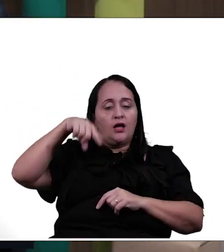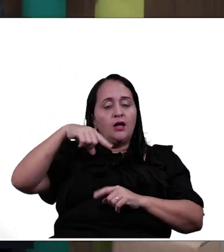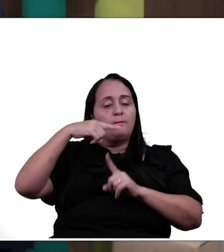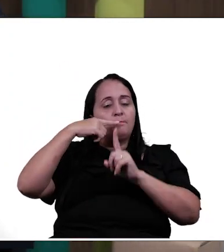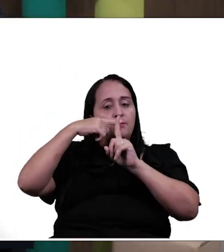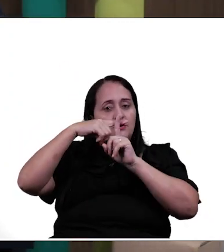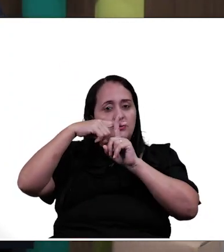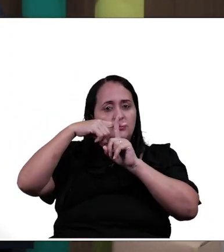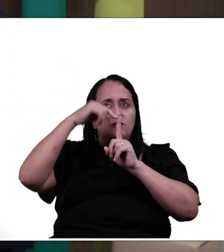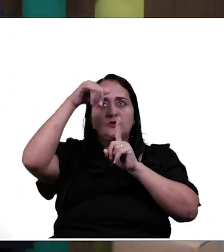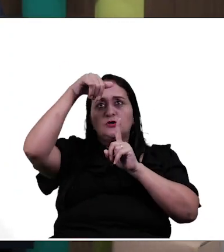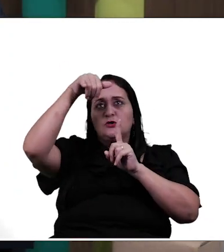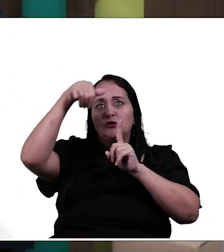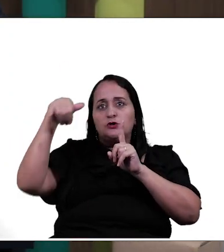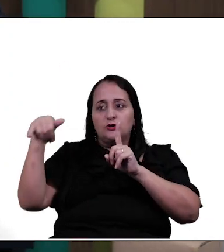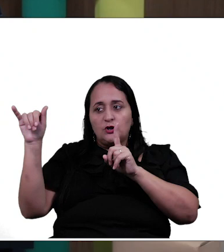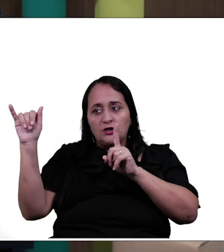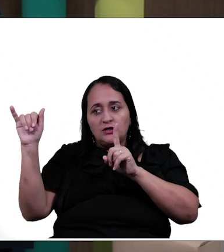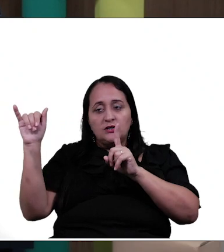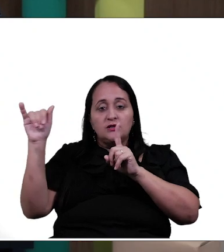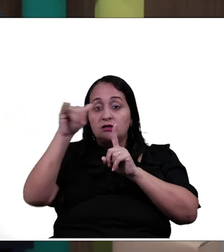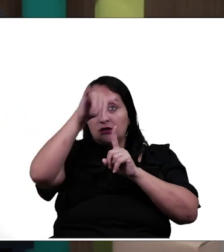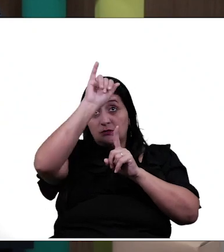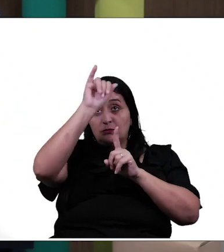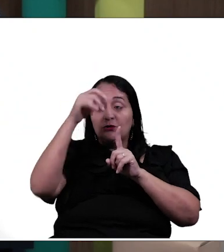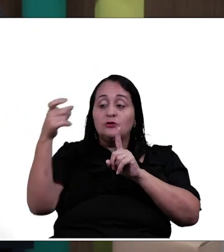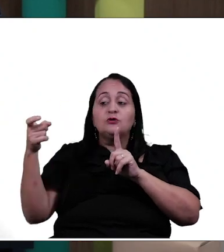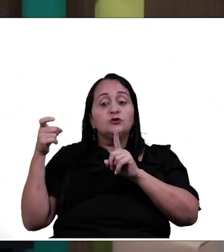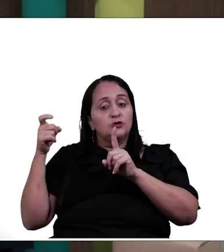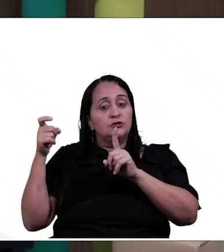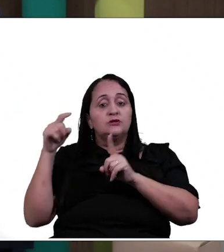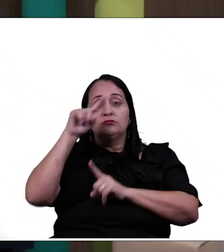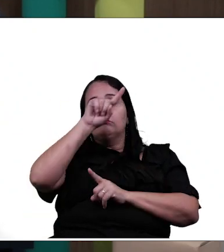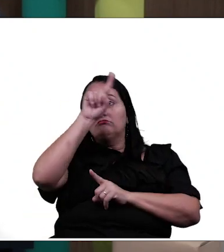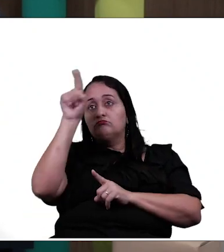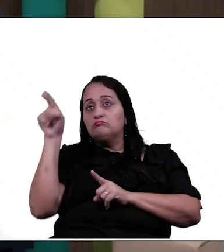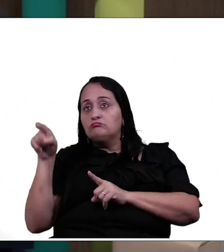racional? Não. A raiz de 2 dá aproximadamente